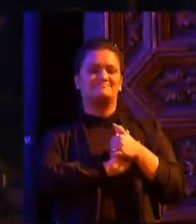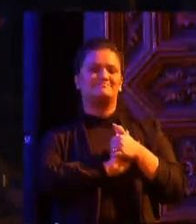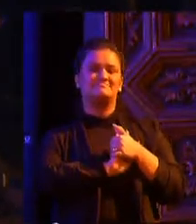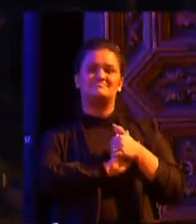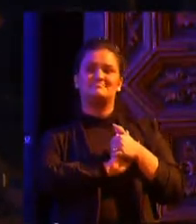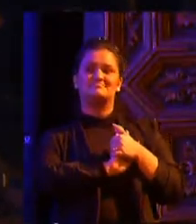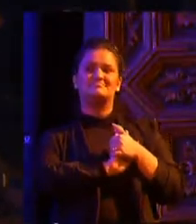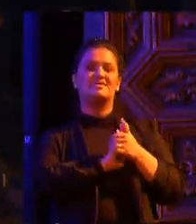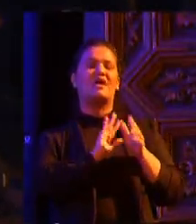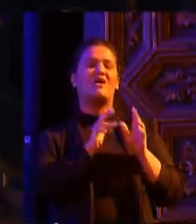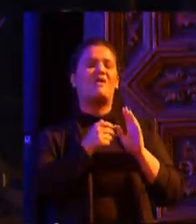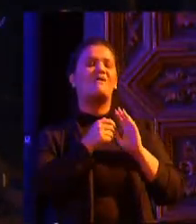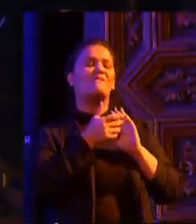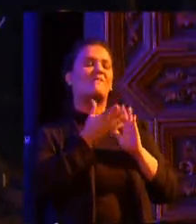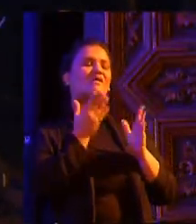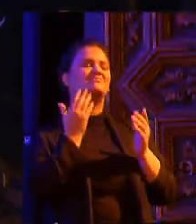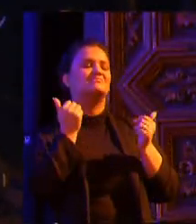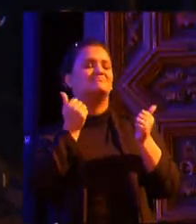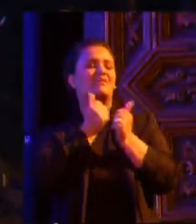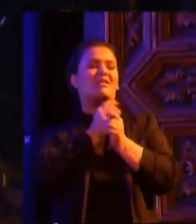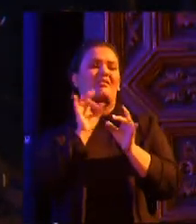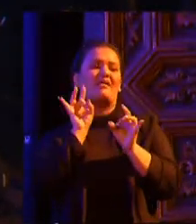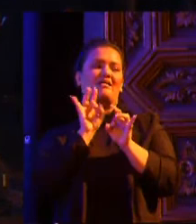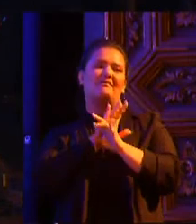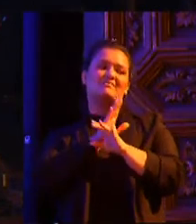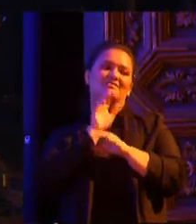Já estamos chegando perto do final.